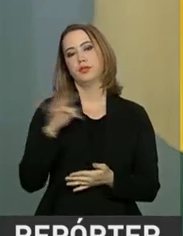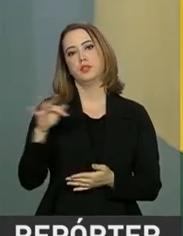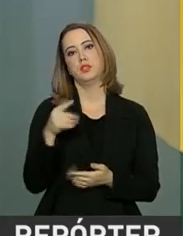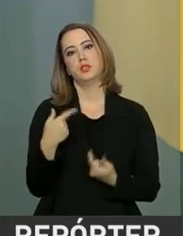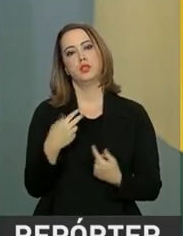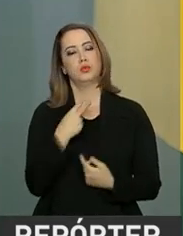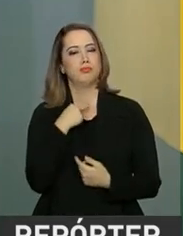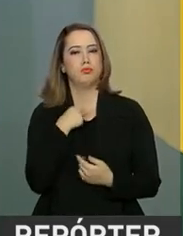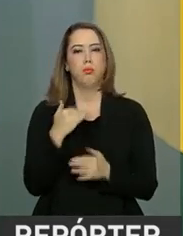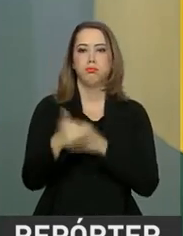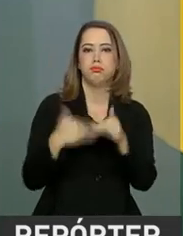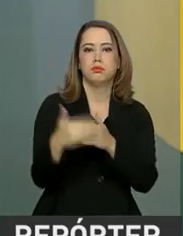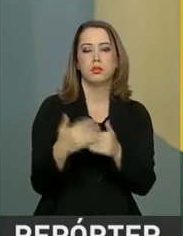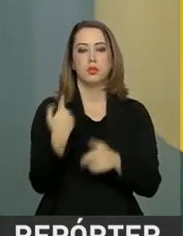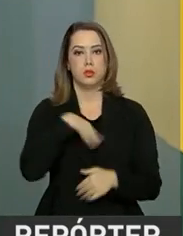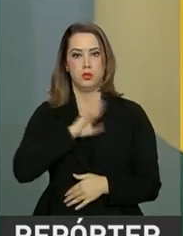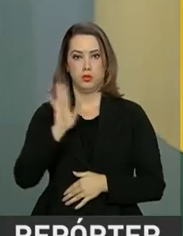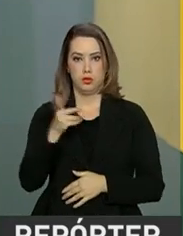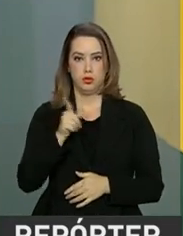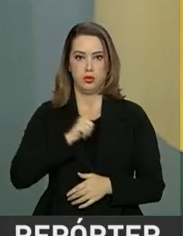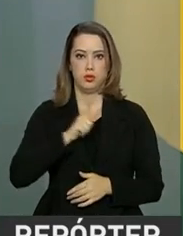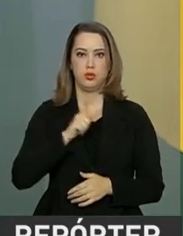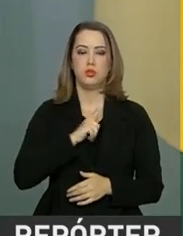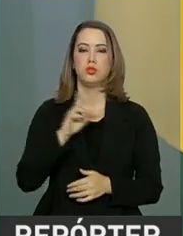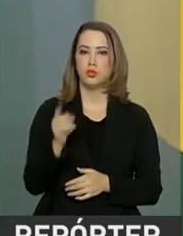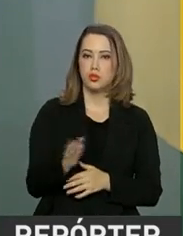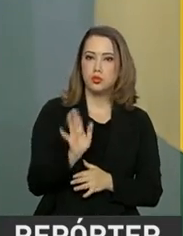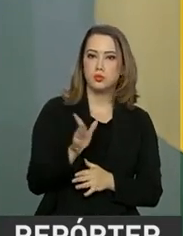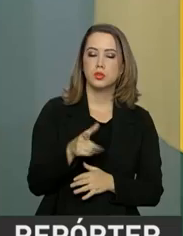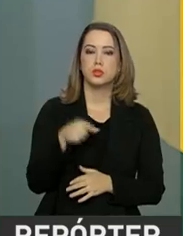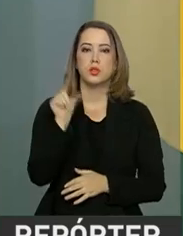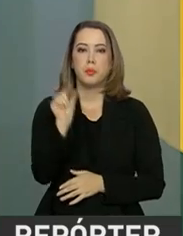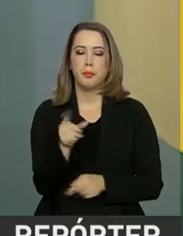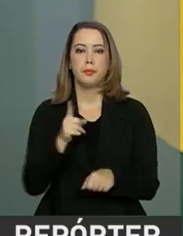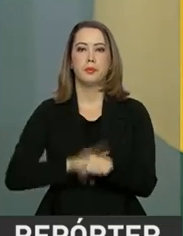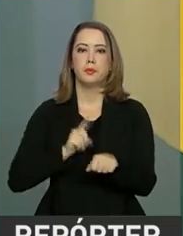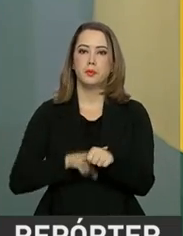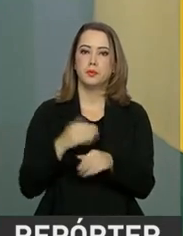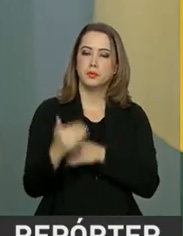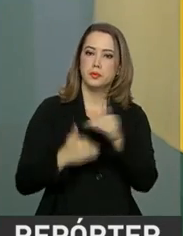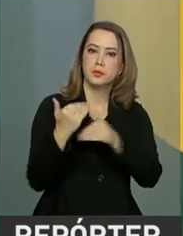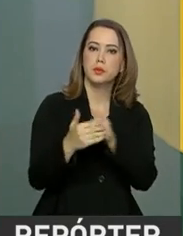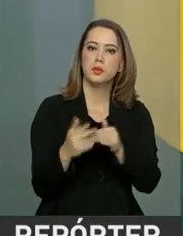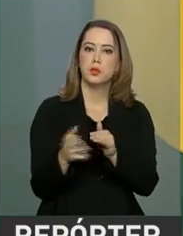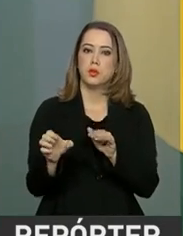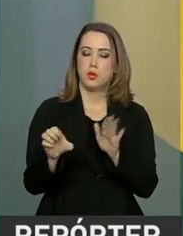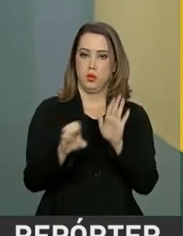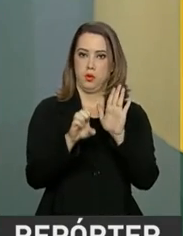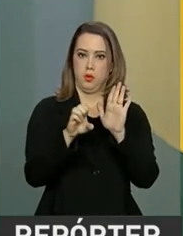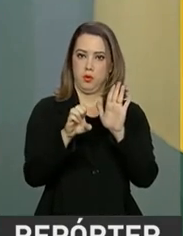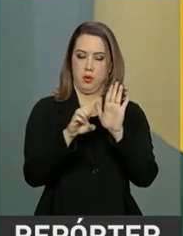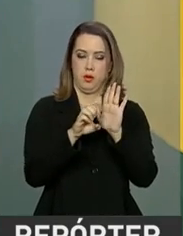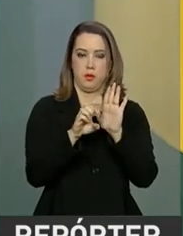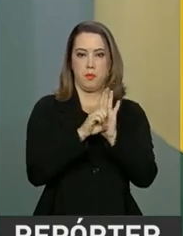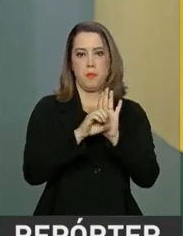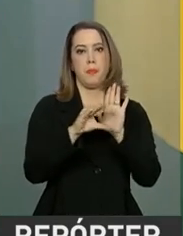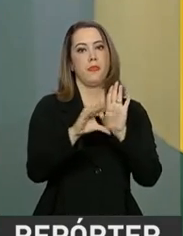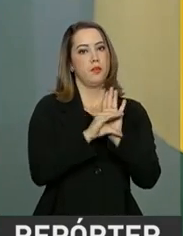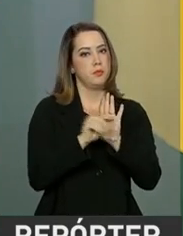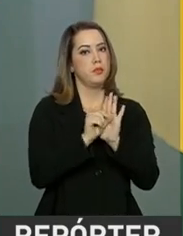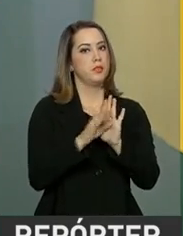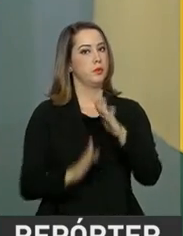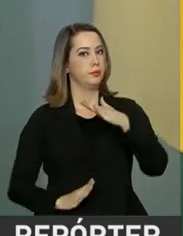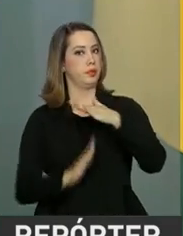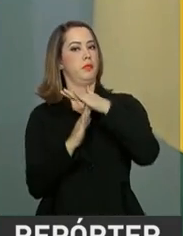havíamos recentemente encaminhado ao congresso nacional uma proposta de emenda constitucional limitadora dos gastos